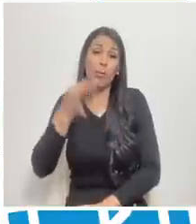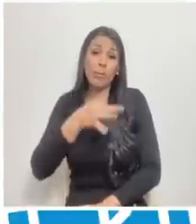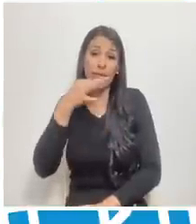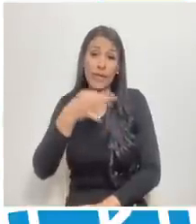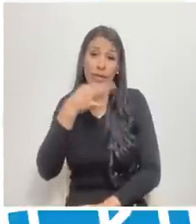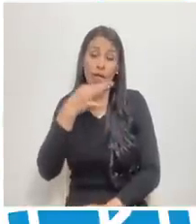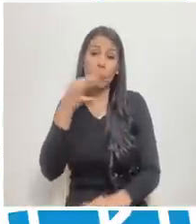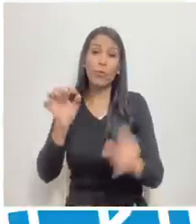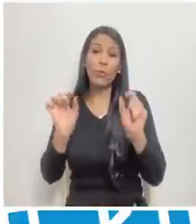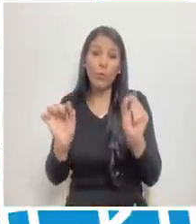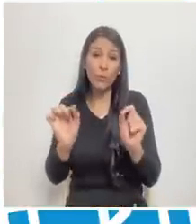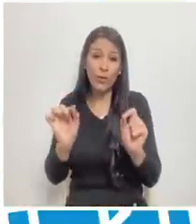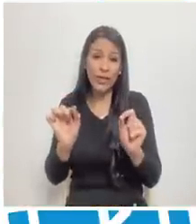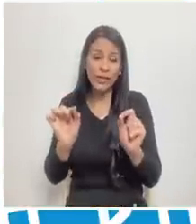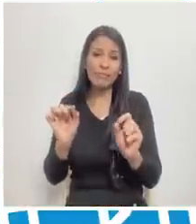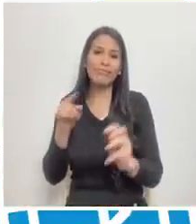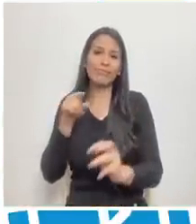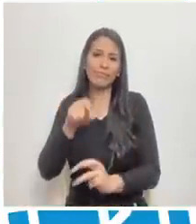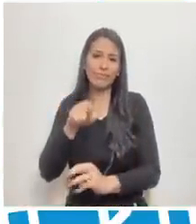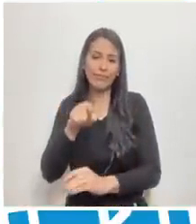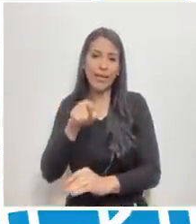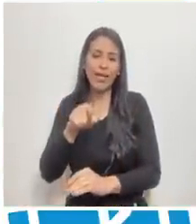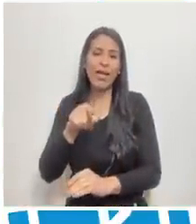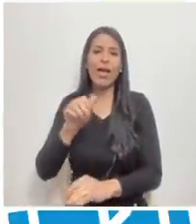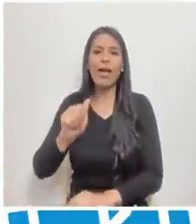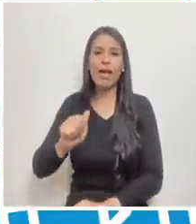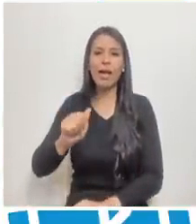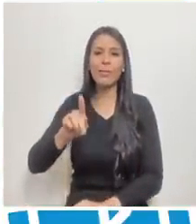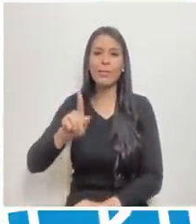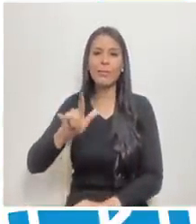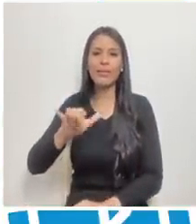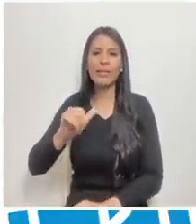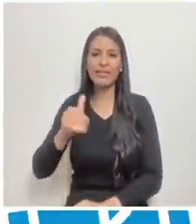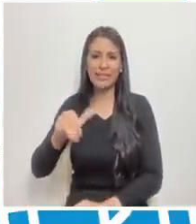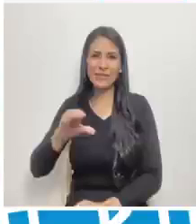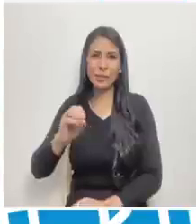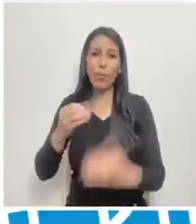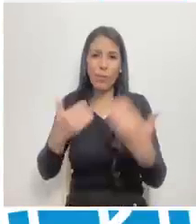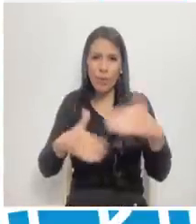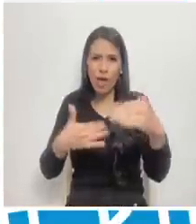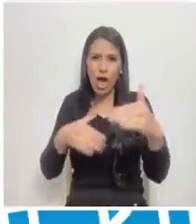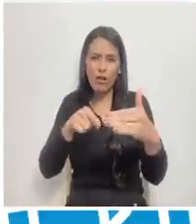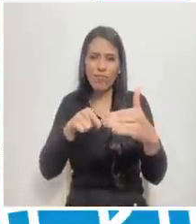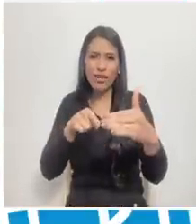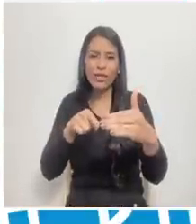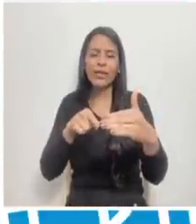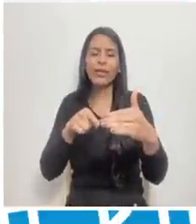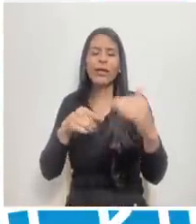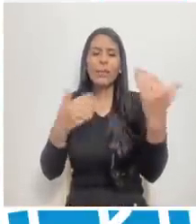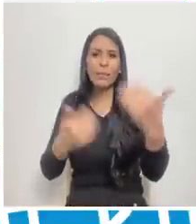digital é uma tecnologia que a gente já deveria estar testando há mais tempo,